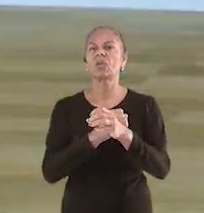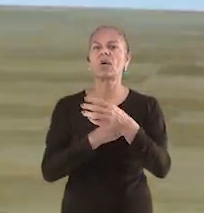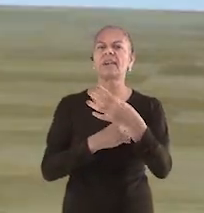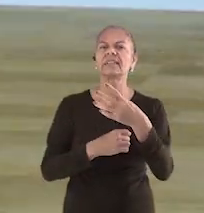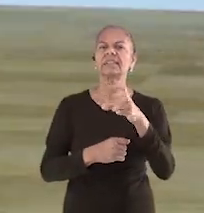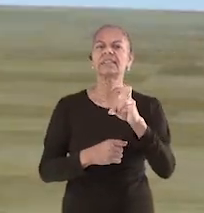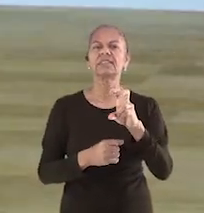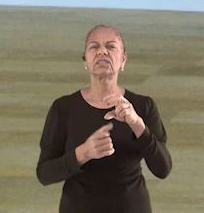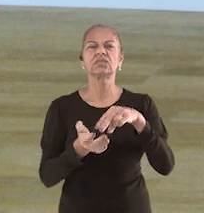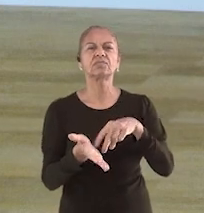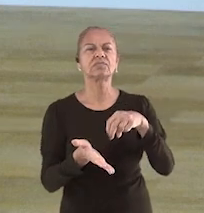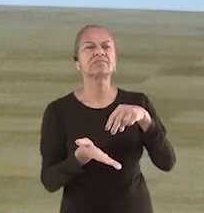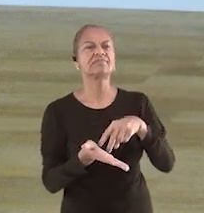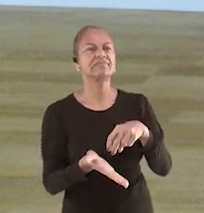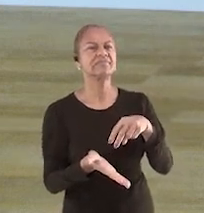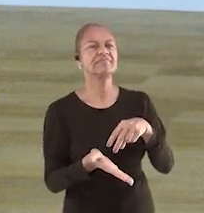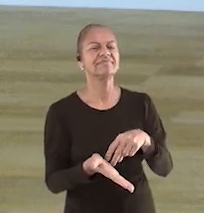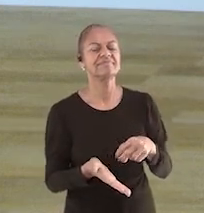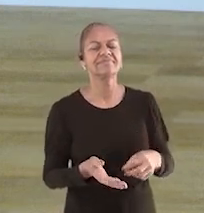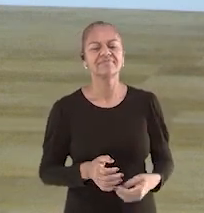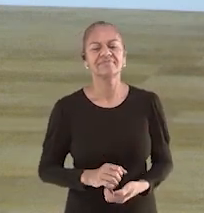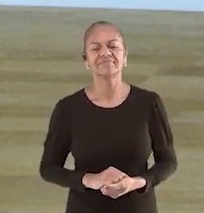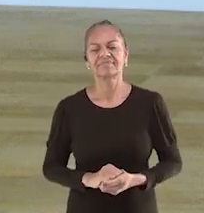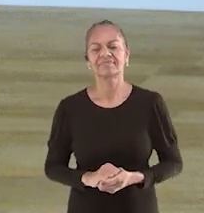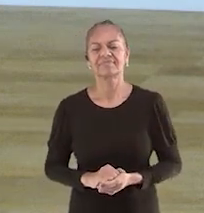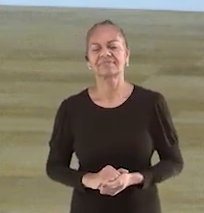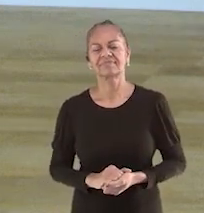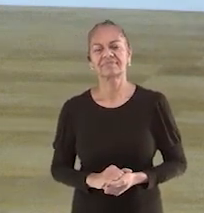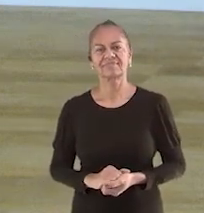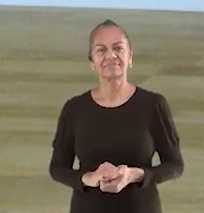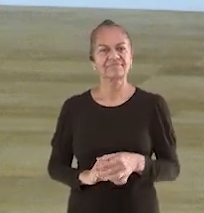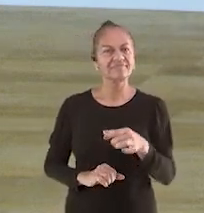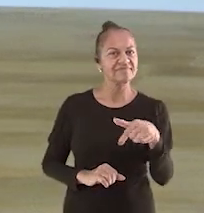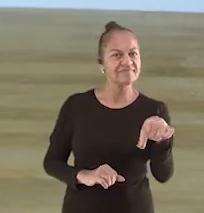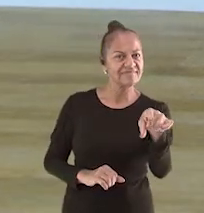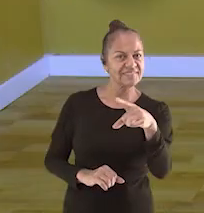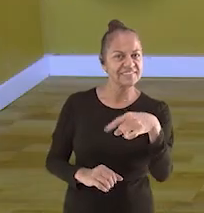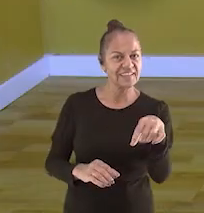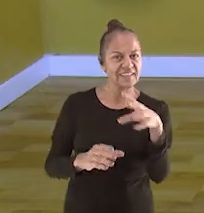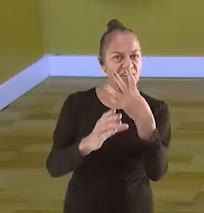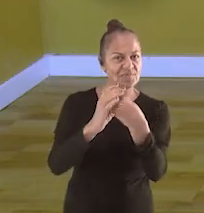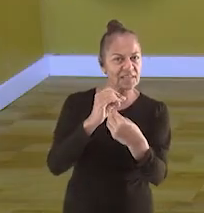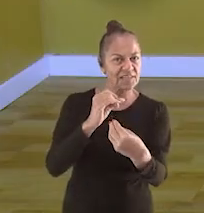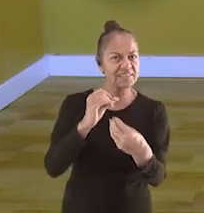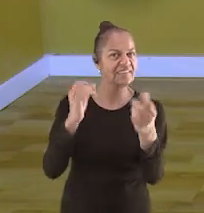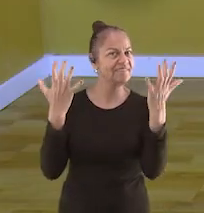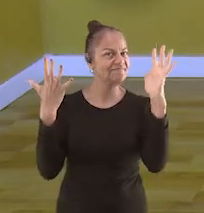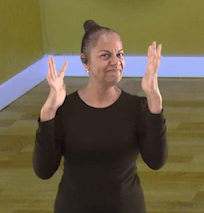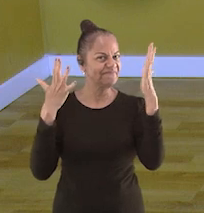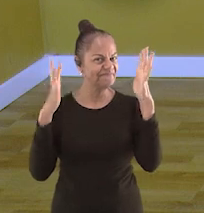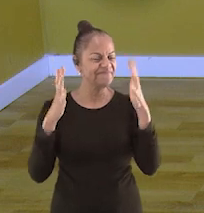Isso. Vocês estão de parabéns, hein? Vamos lá. Boa.